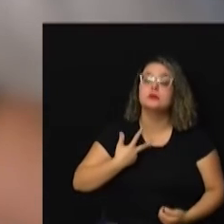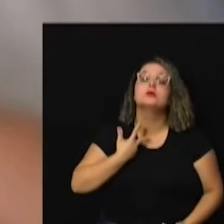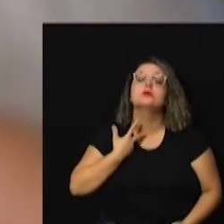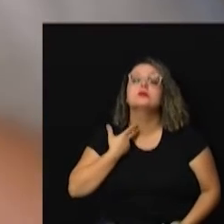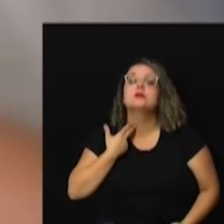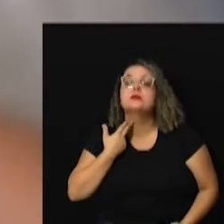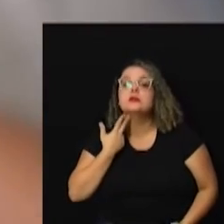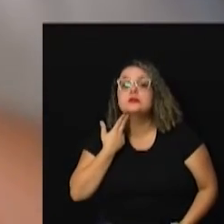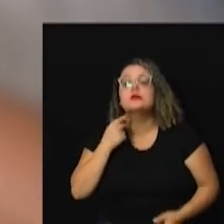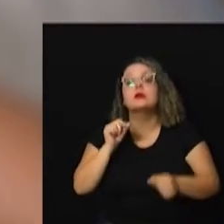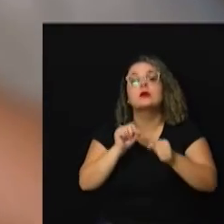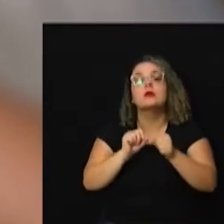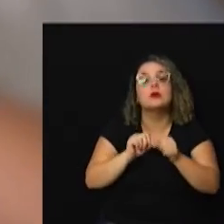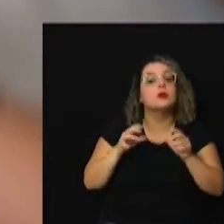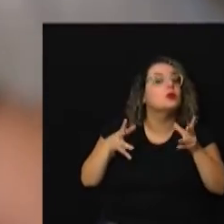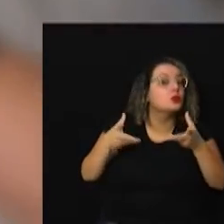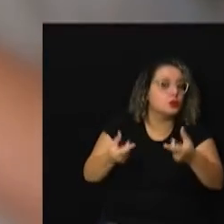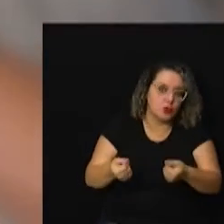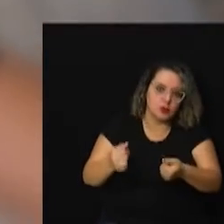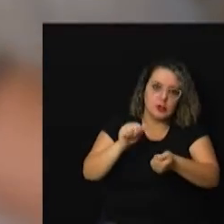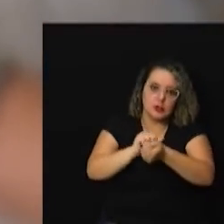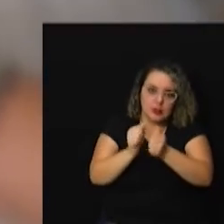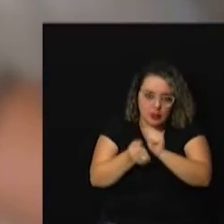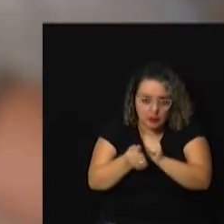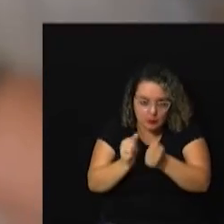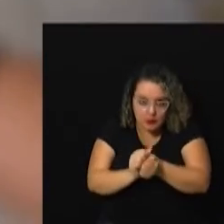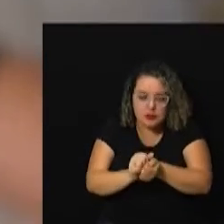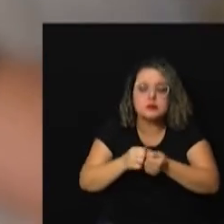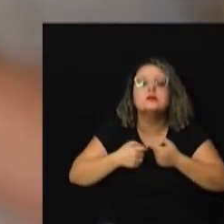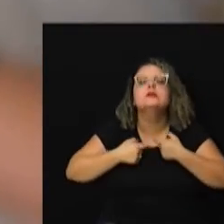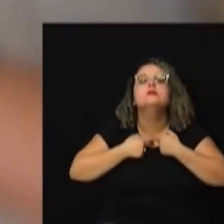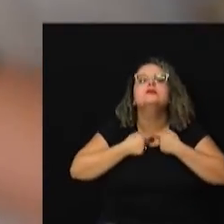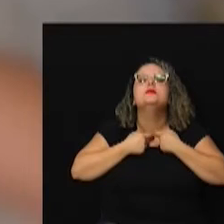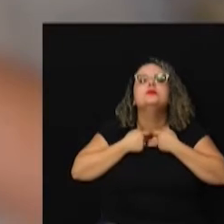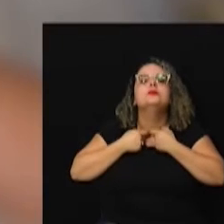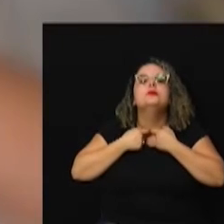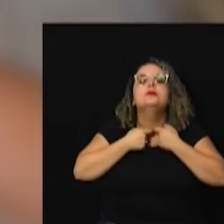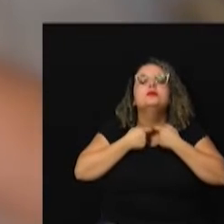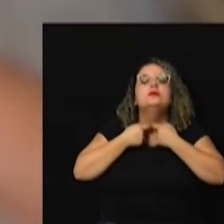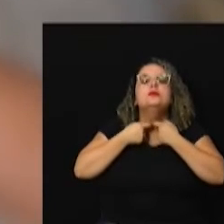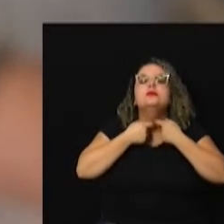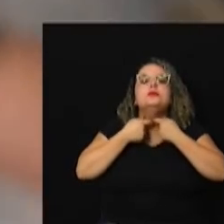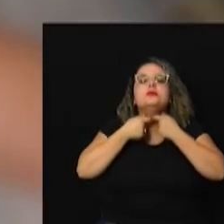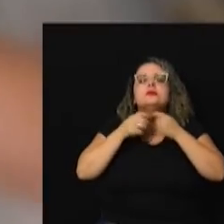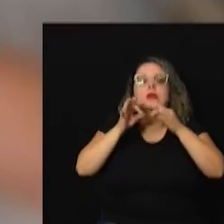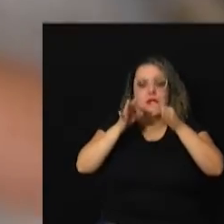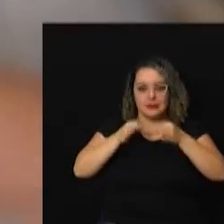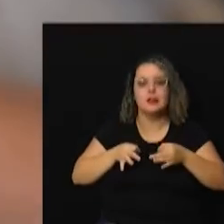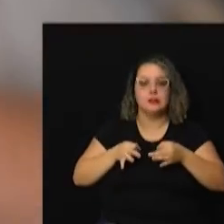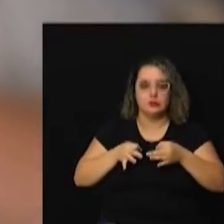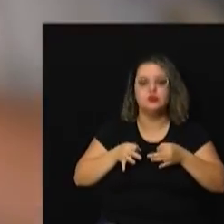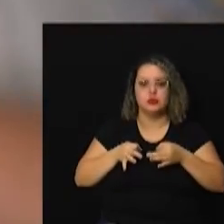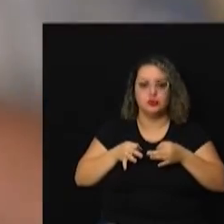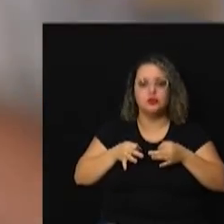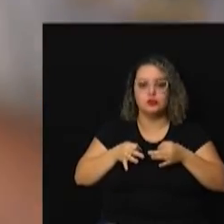mais fáceis de ser tratados. Não é preciso a intervenção